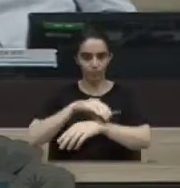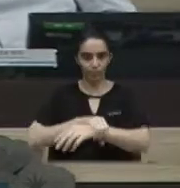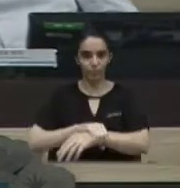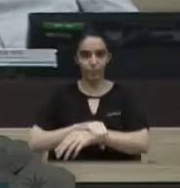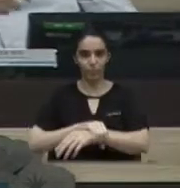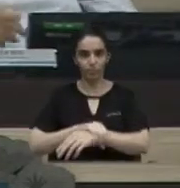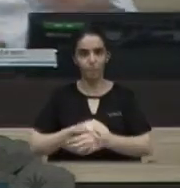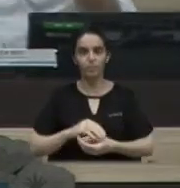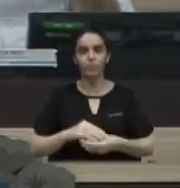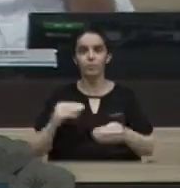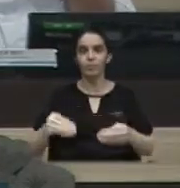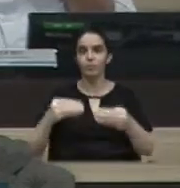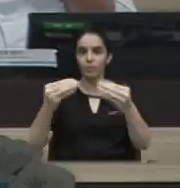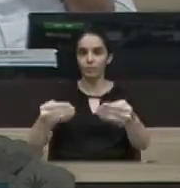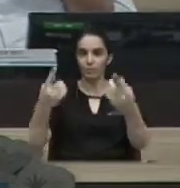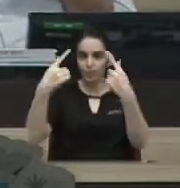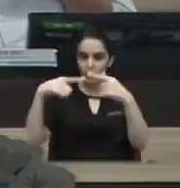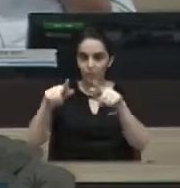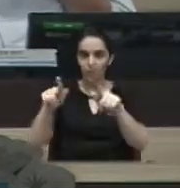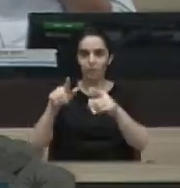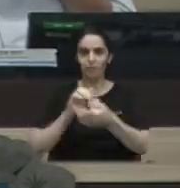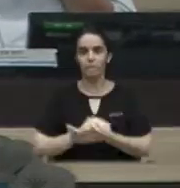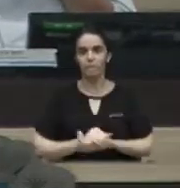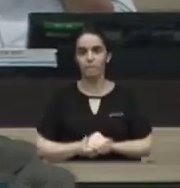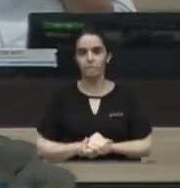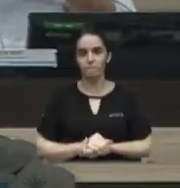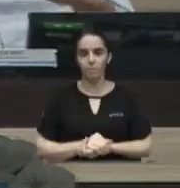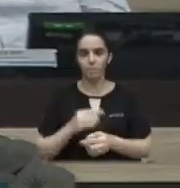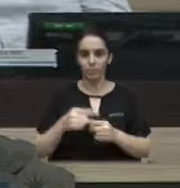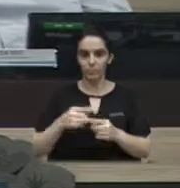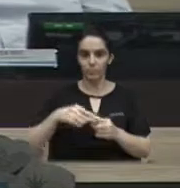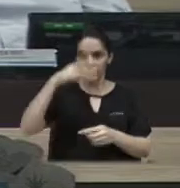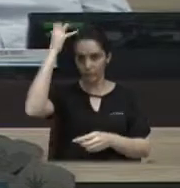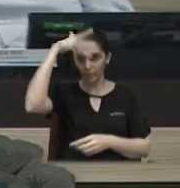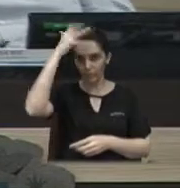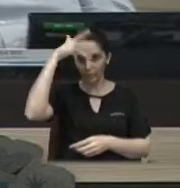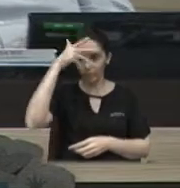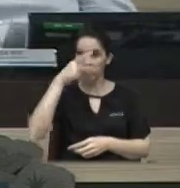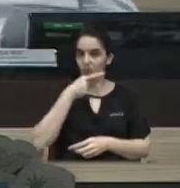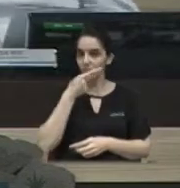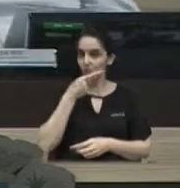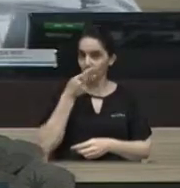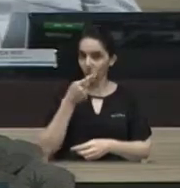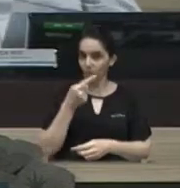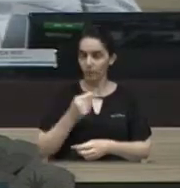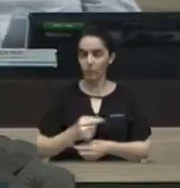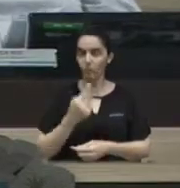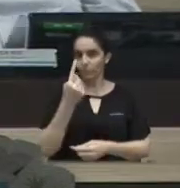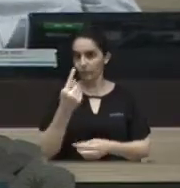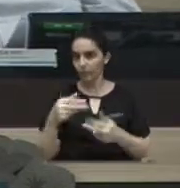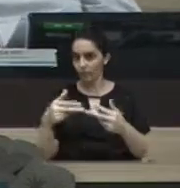mas era uma moção de apelo, porque a vereadora Érica tocou num ponto que realmente